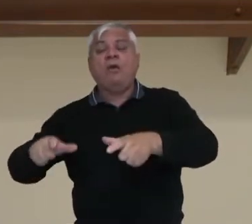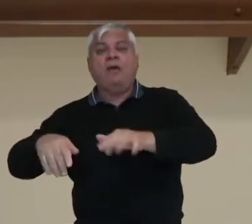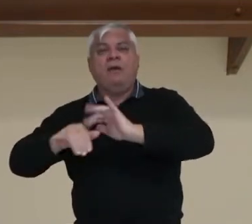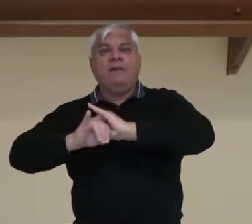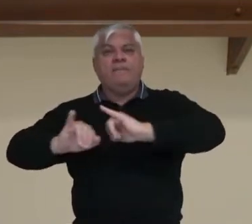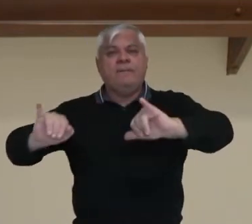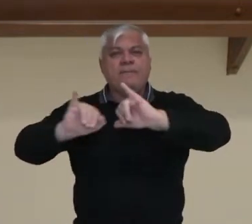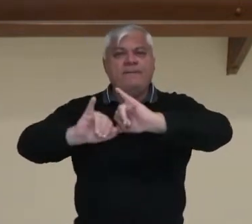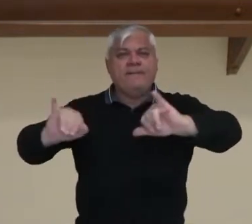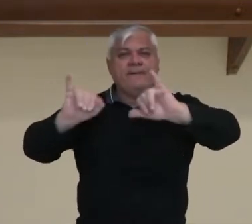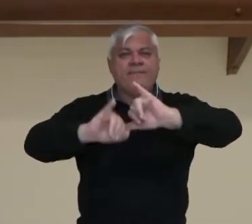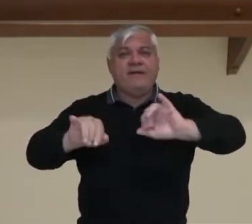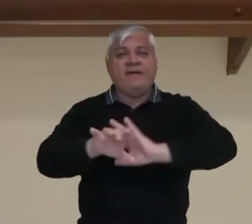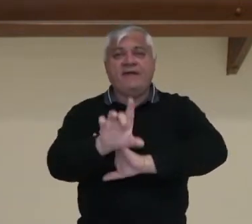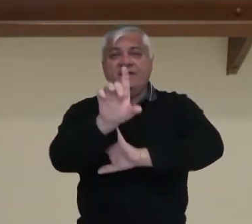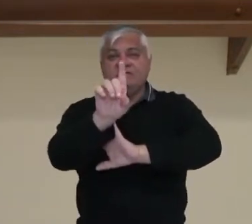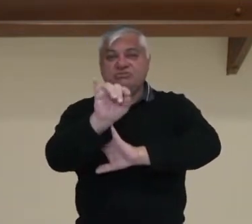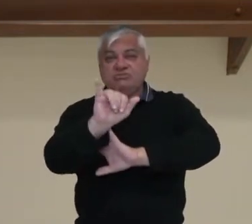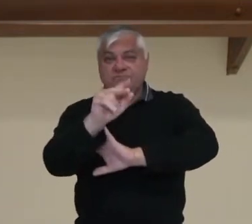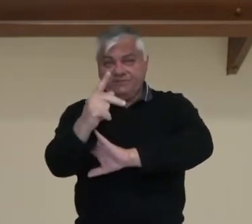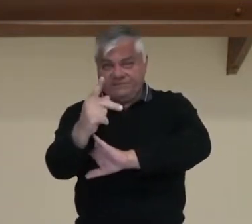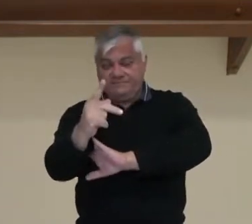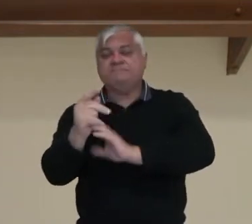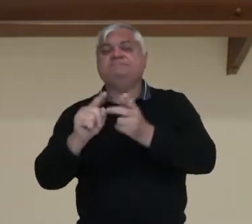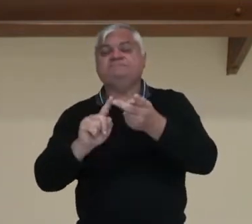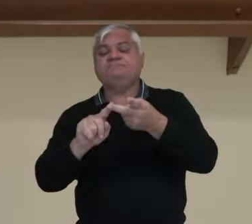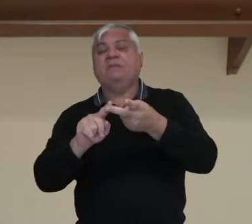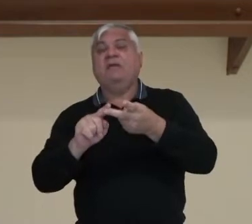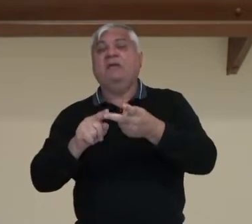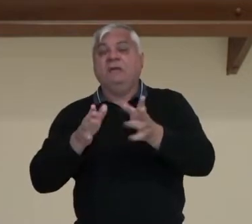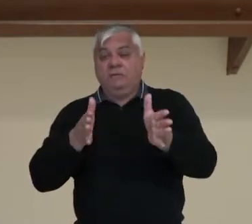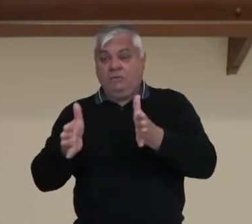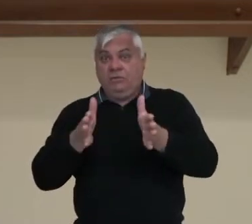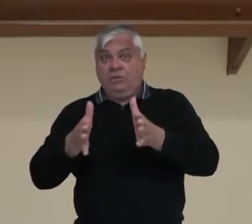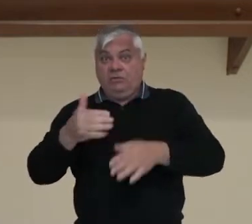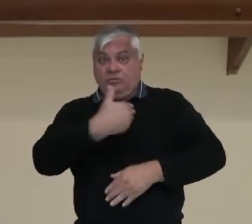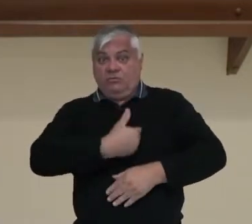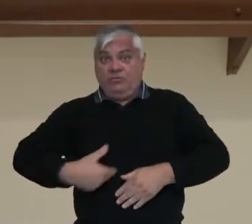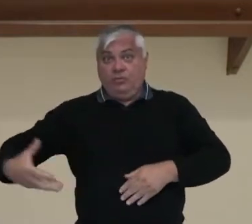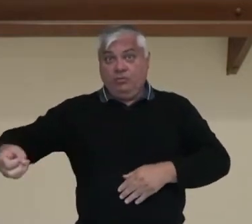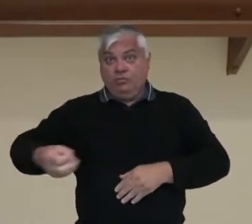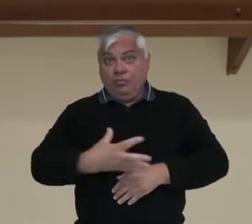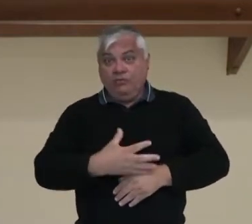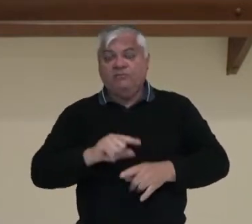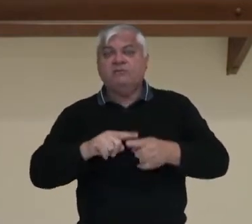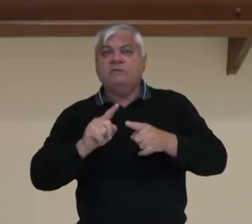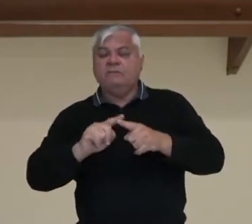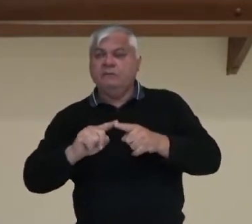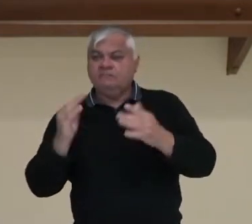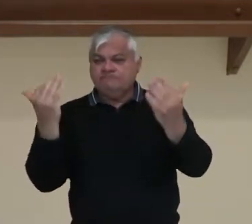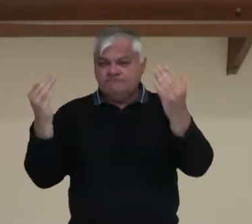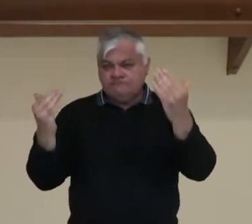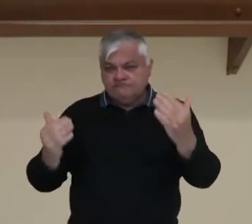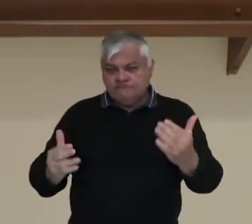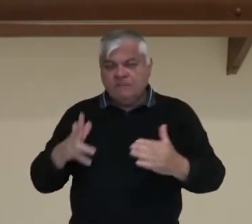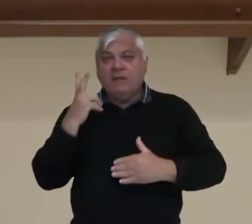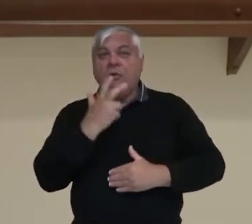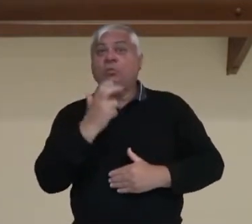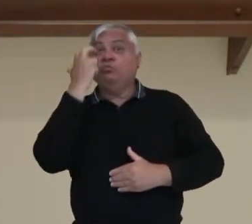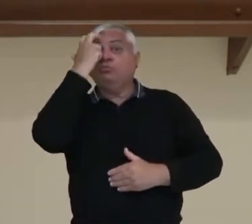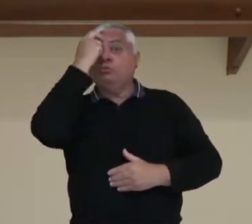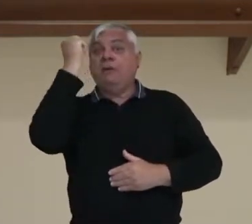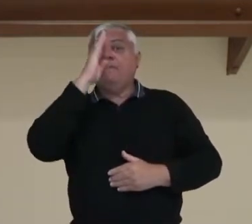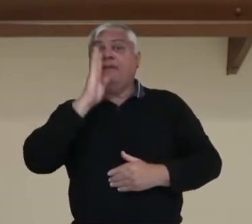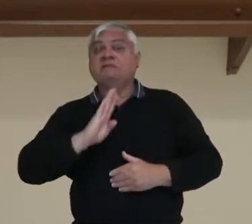Propaganda, conhecida como DIP, durante o Estado Novo e analisar a cultura brasileira durante